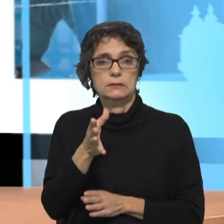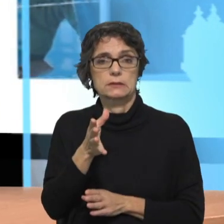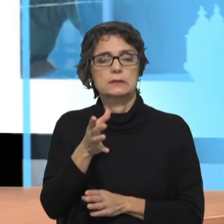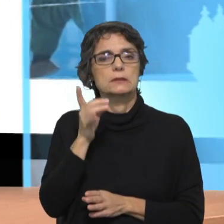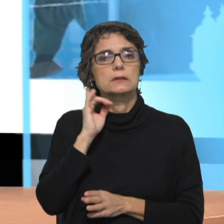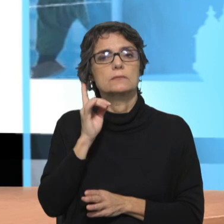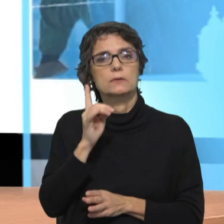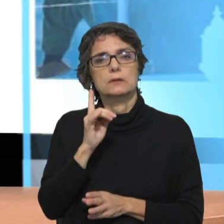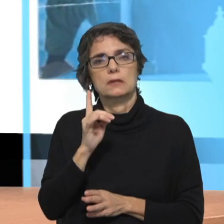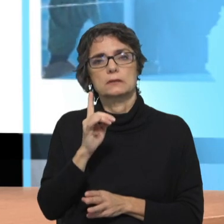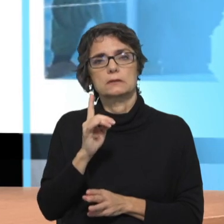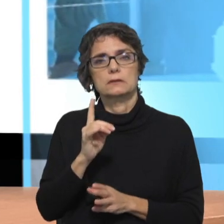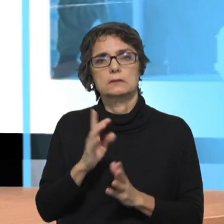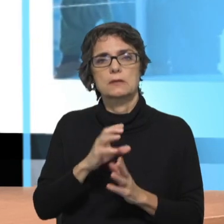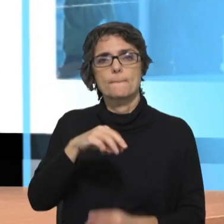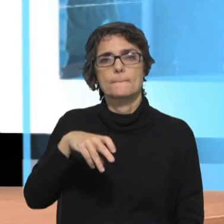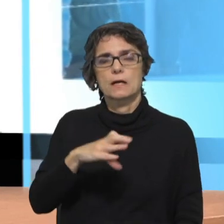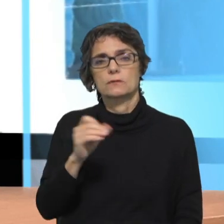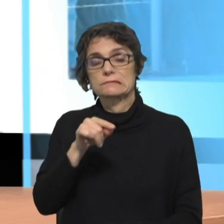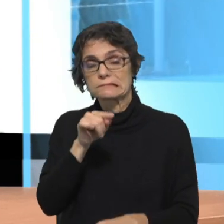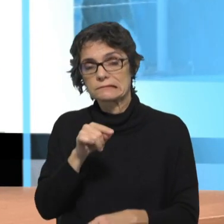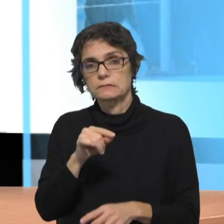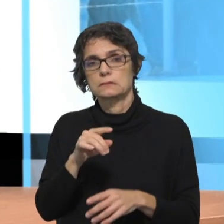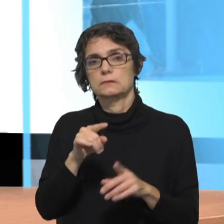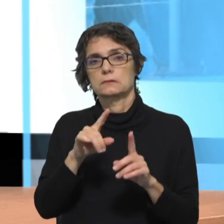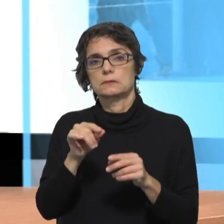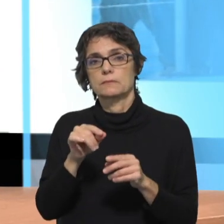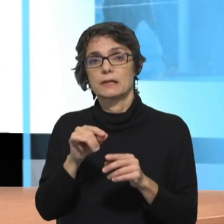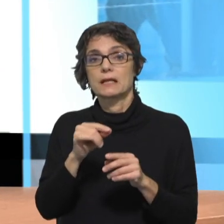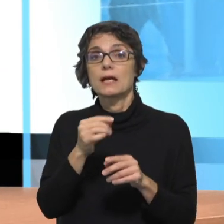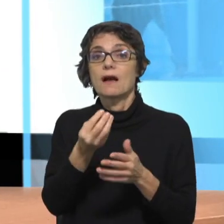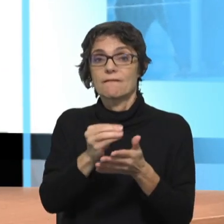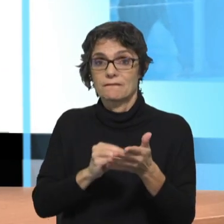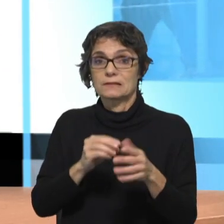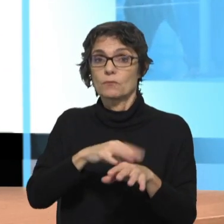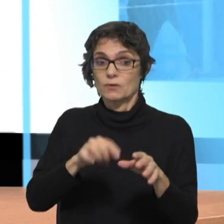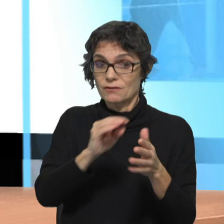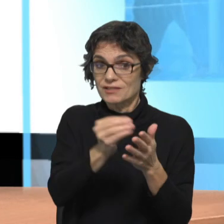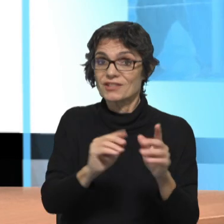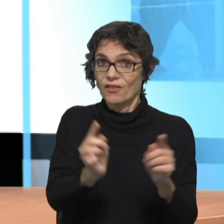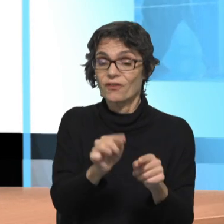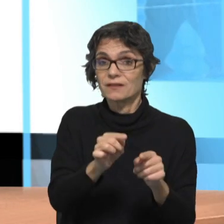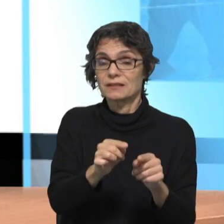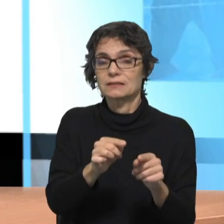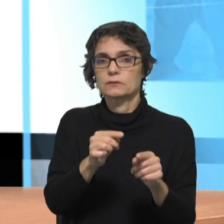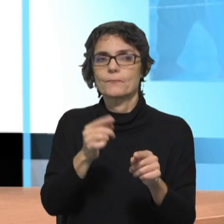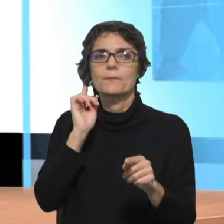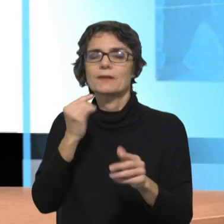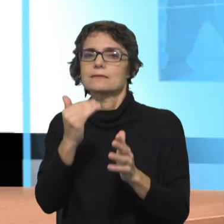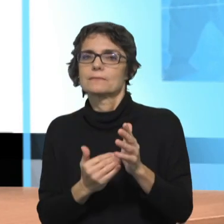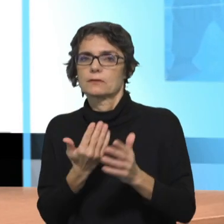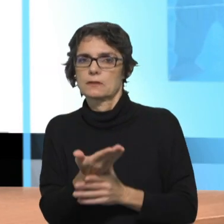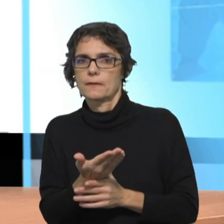importância de São Marcos, que devido à sua brevidade foi relegado para um plano secundário durante tanto tempo, mas é a Marcos